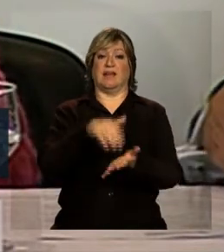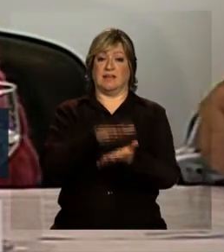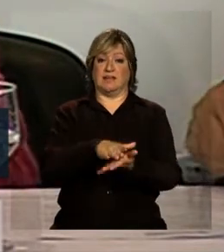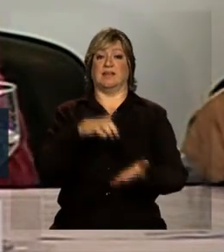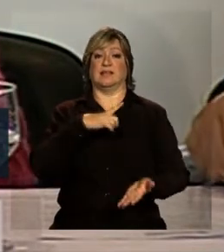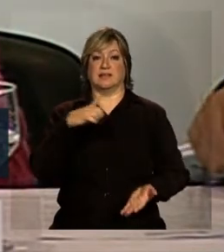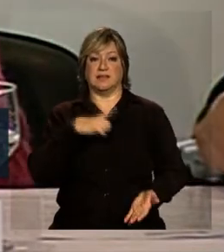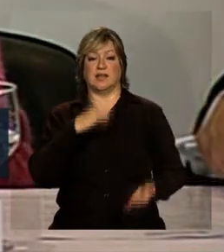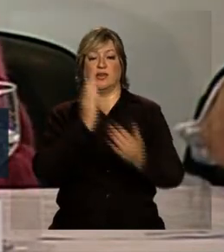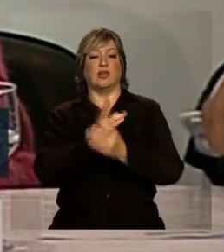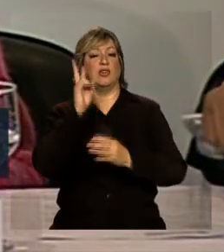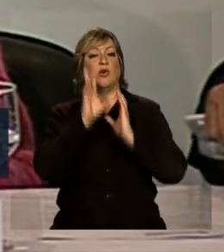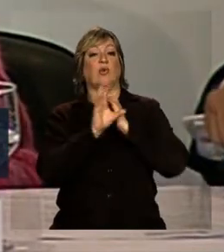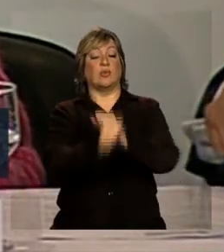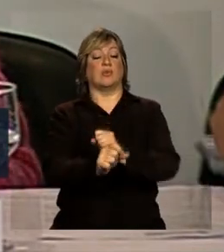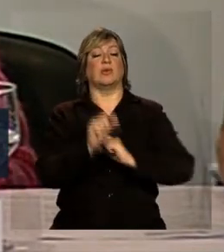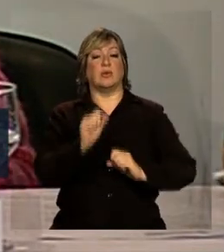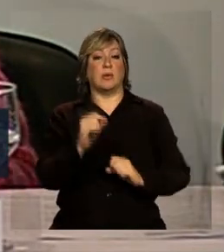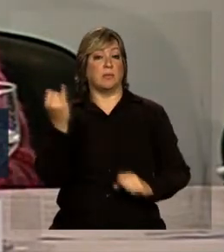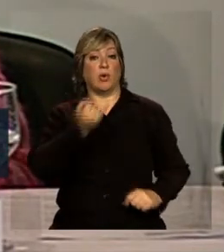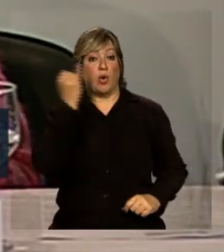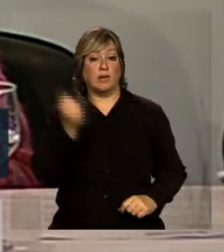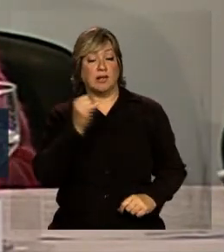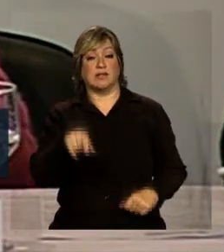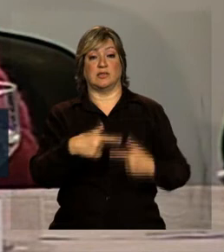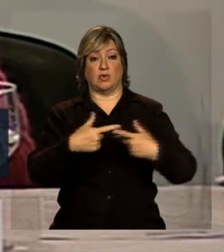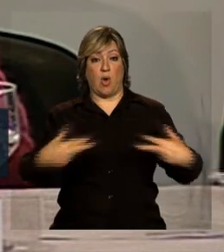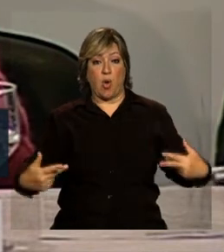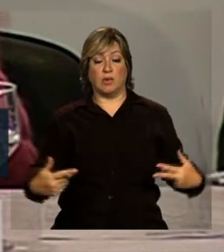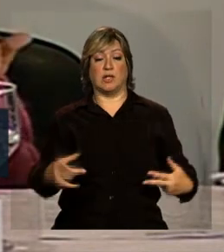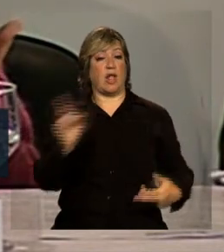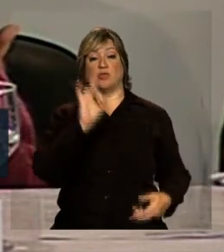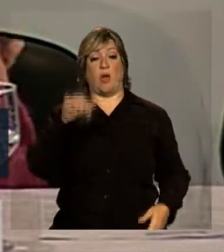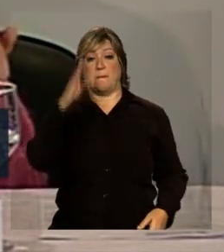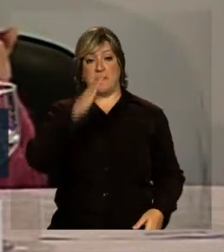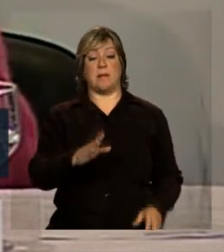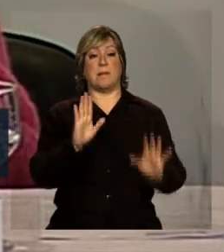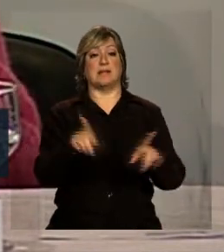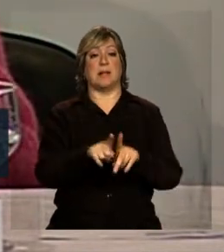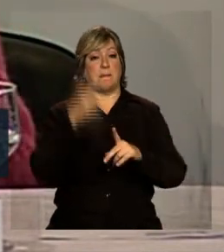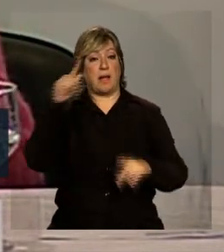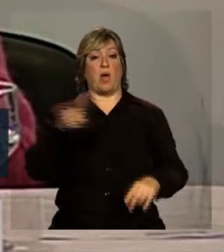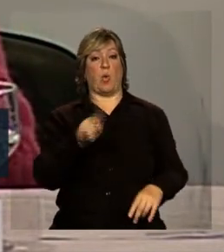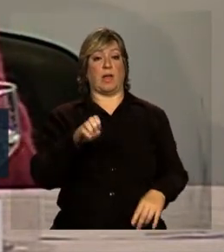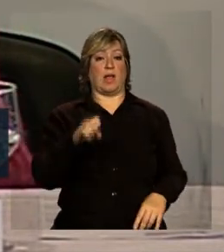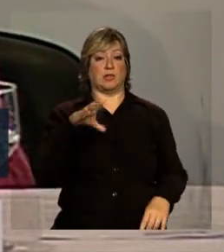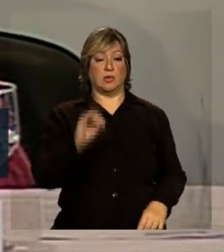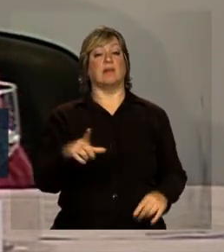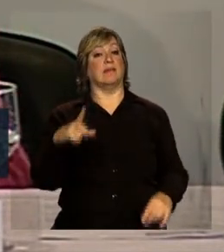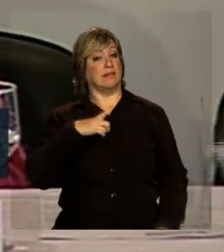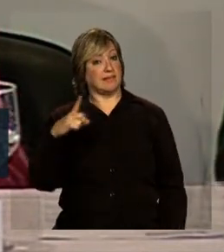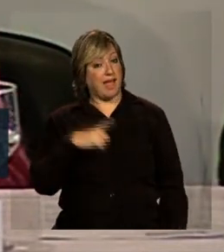são registradas como patrimônio imaterial, não só no Brasil, como também pela Unesco, tem a